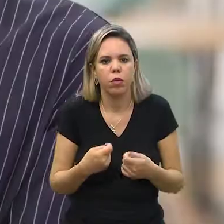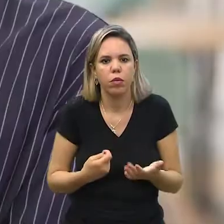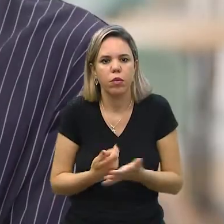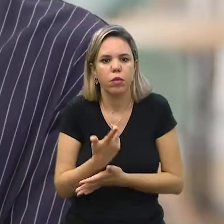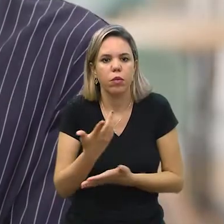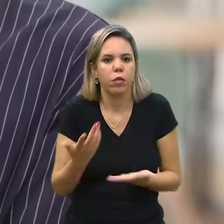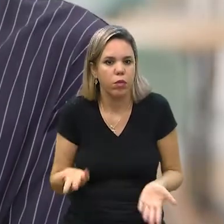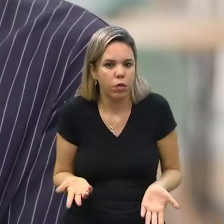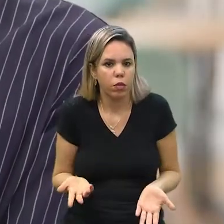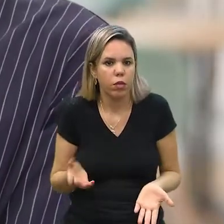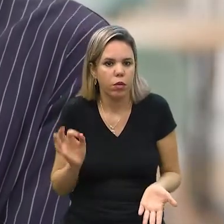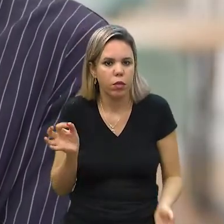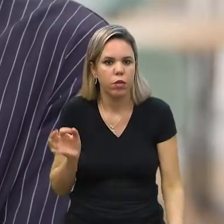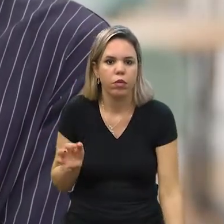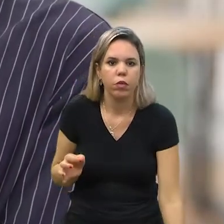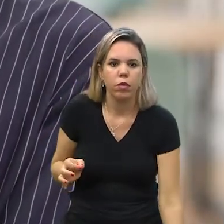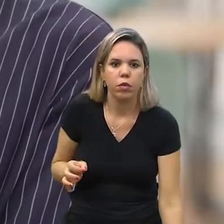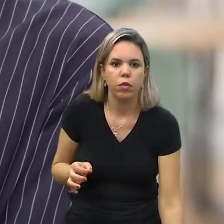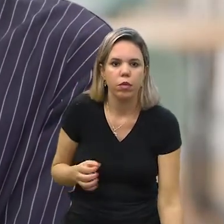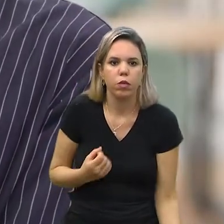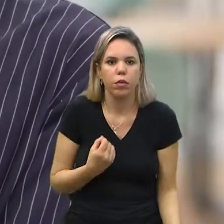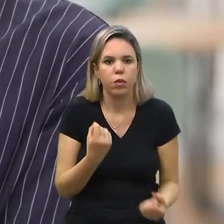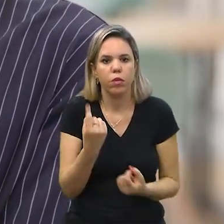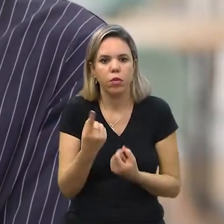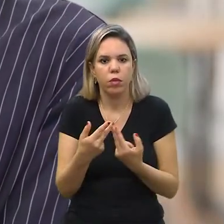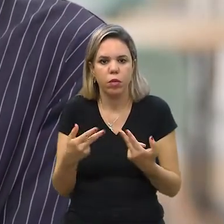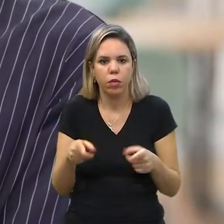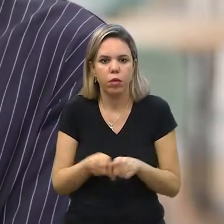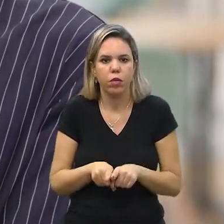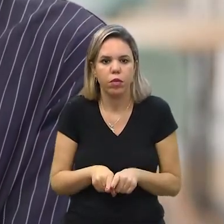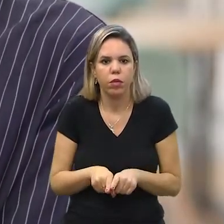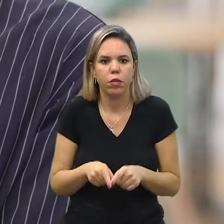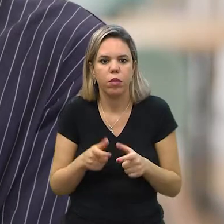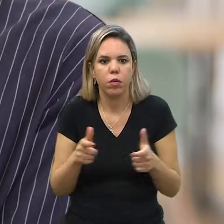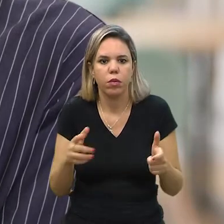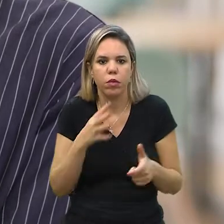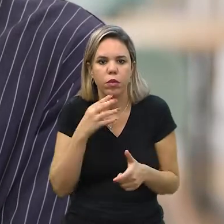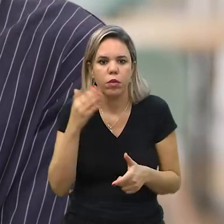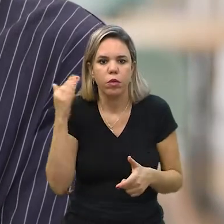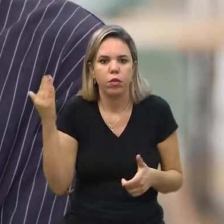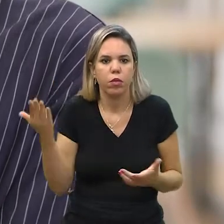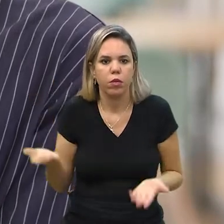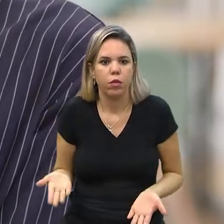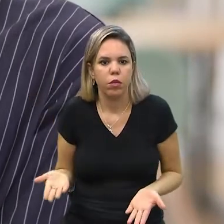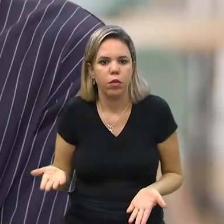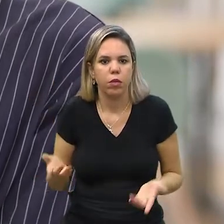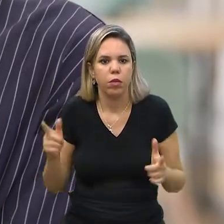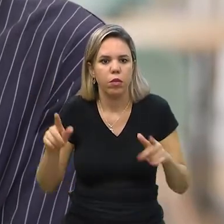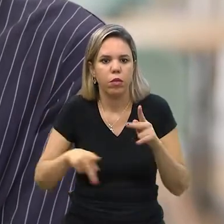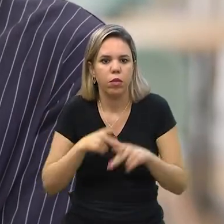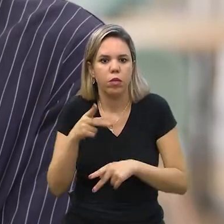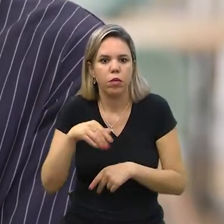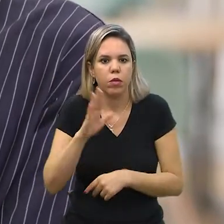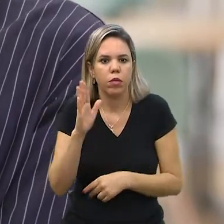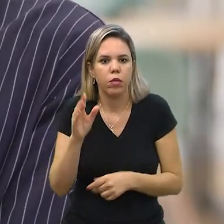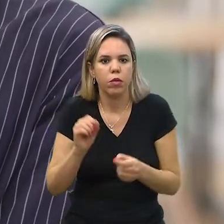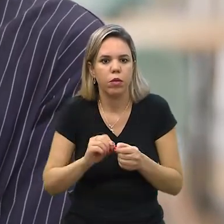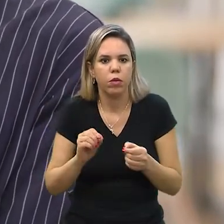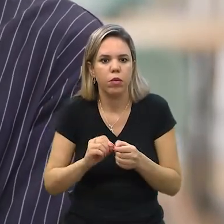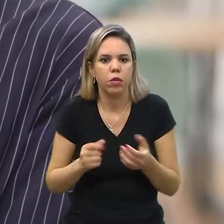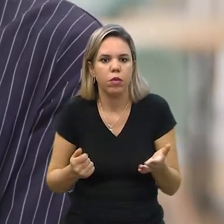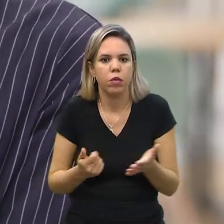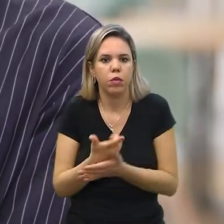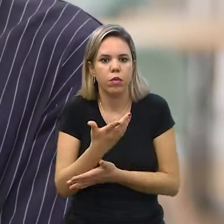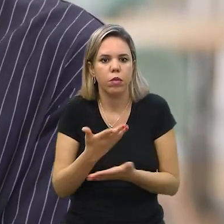comprou. Exatamente. Inclusive, um dos pontos mais conhecidos de onde as pessoas mais fazem compras